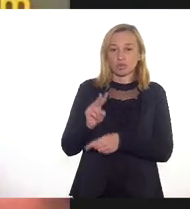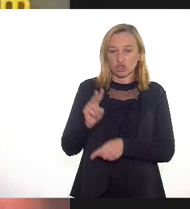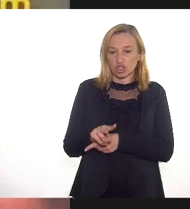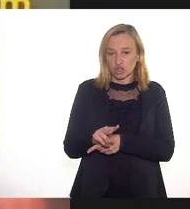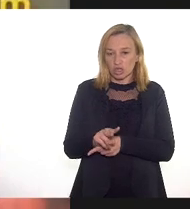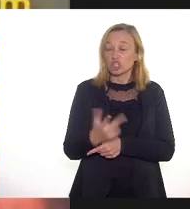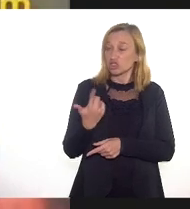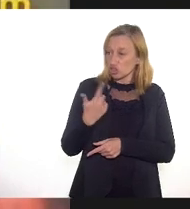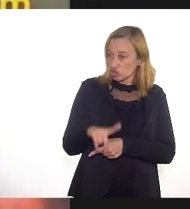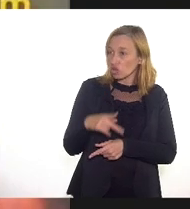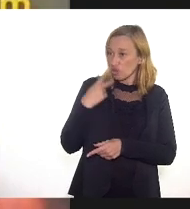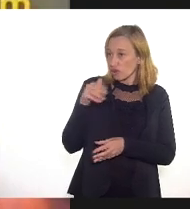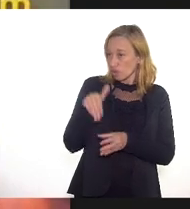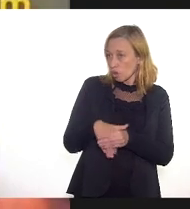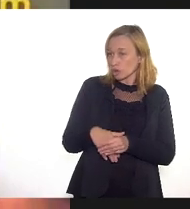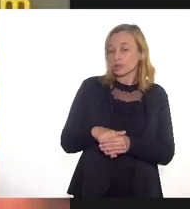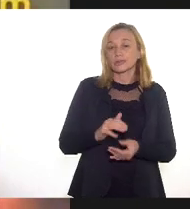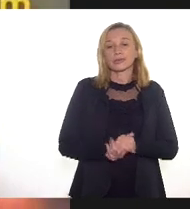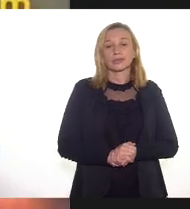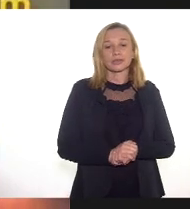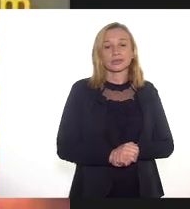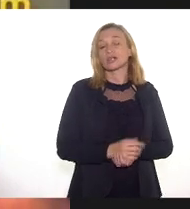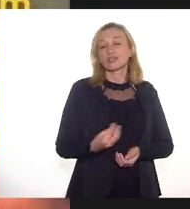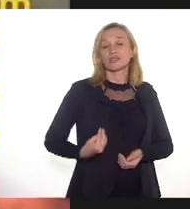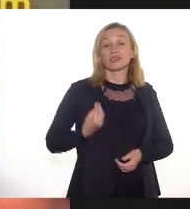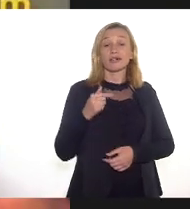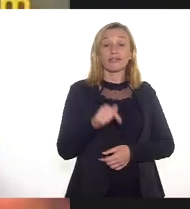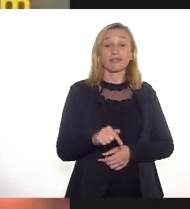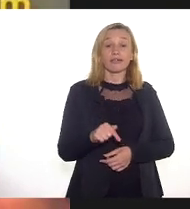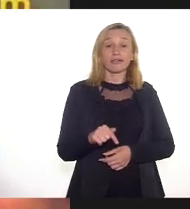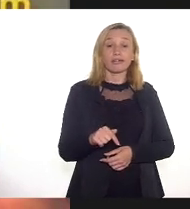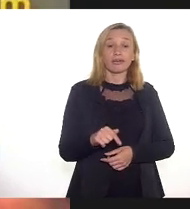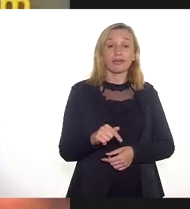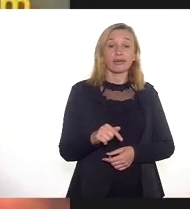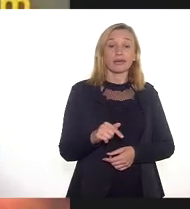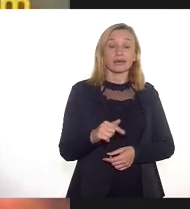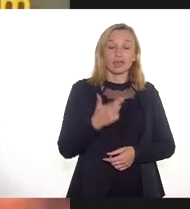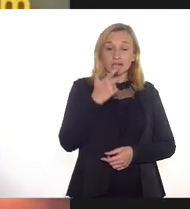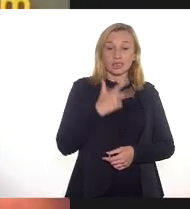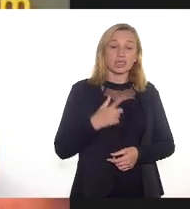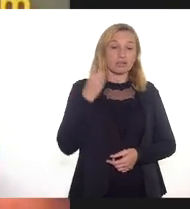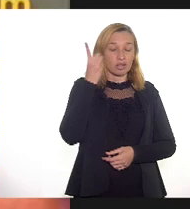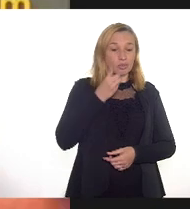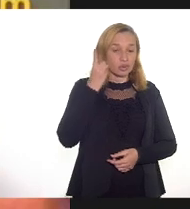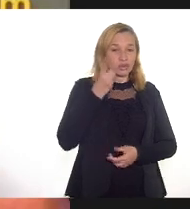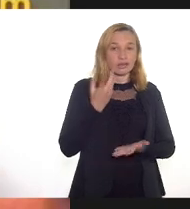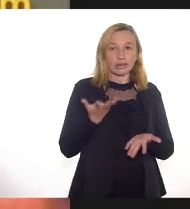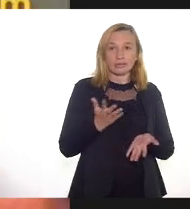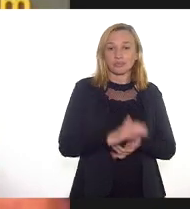e reafirmar meu voto, porque para estar aqui no parlamento não pode ser